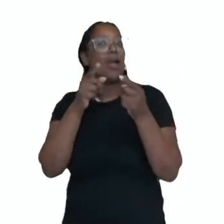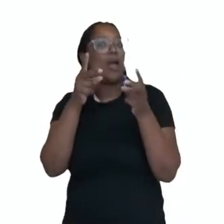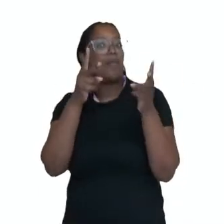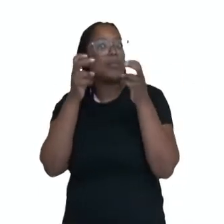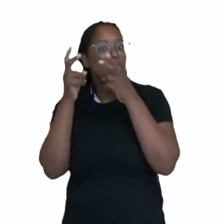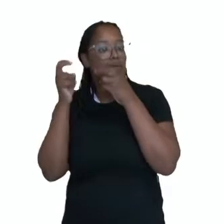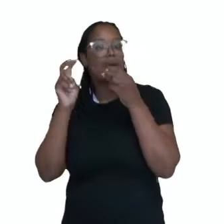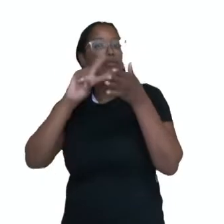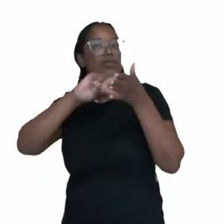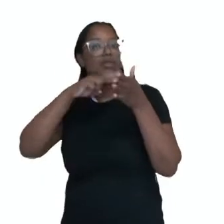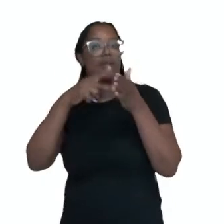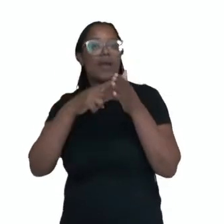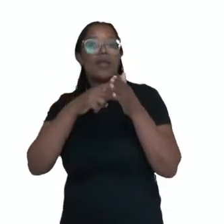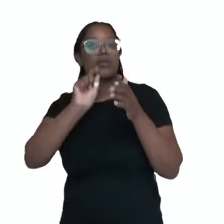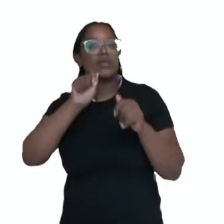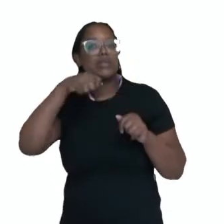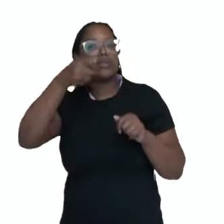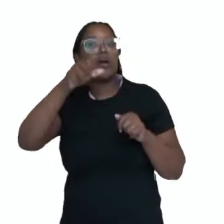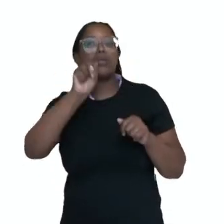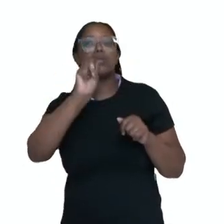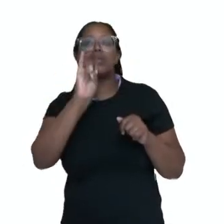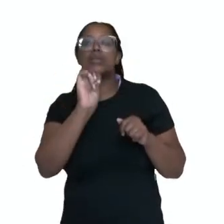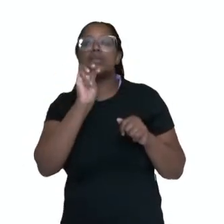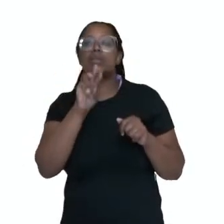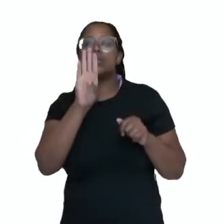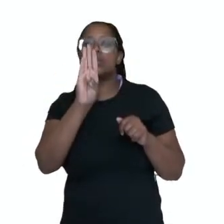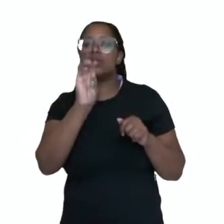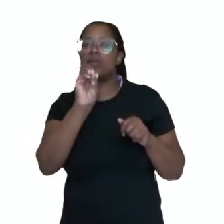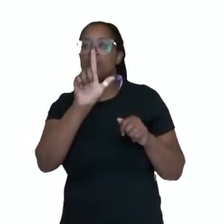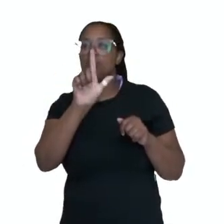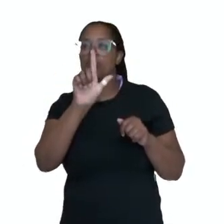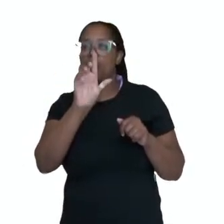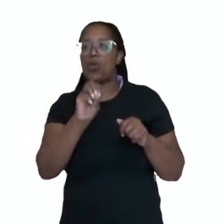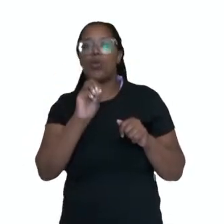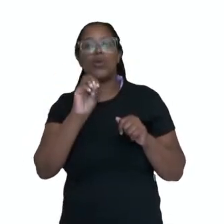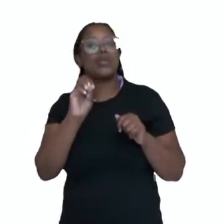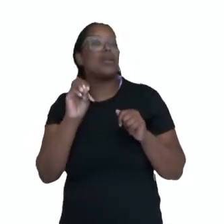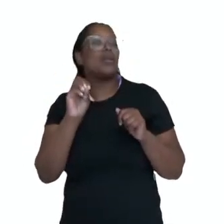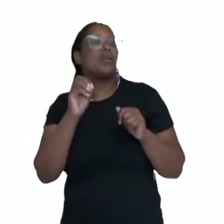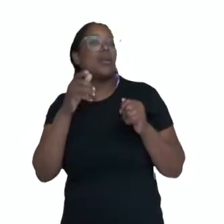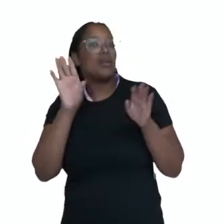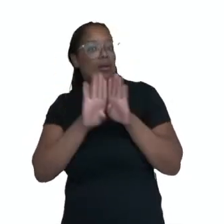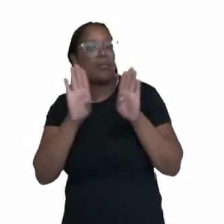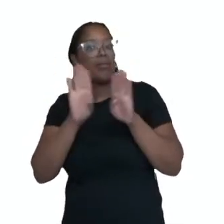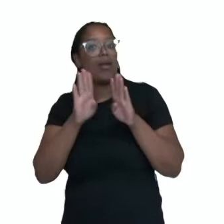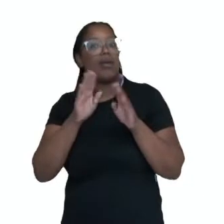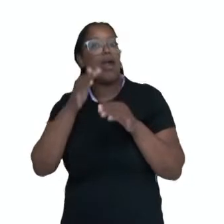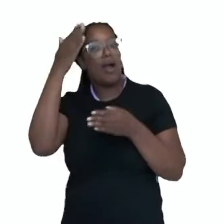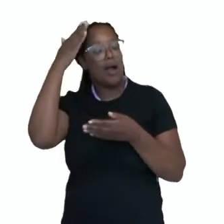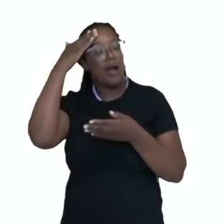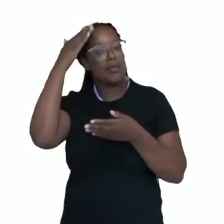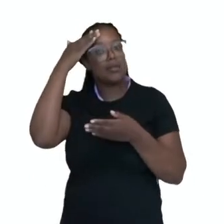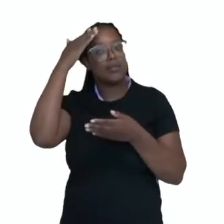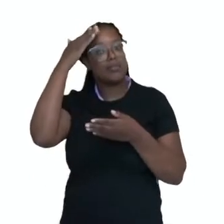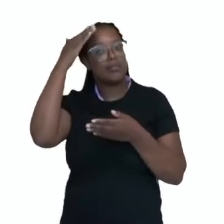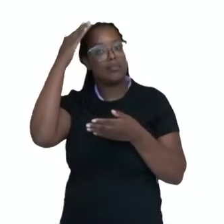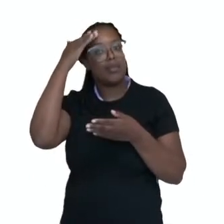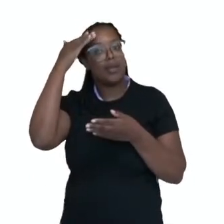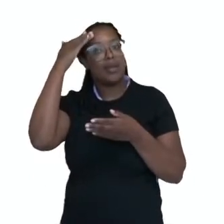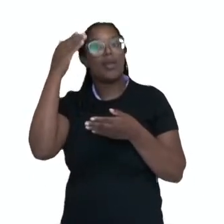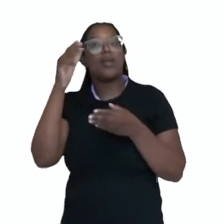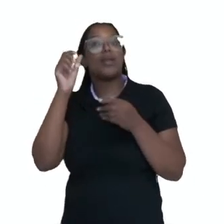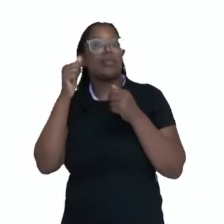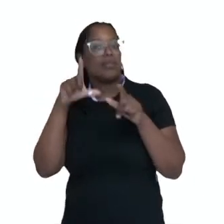a importância dos símbolos de diferentes crenças e tradições. Compreender que os símbolos sagrados